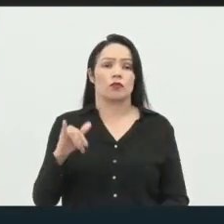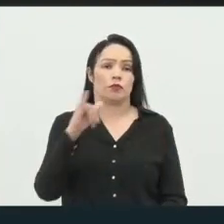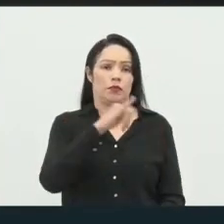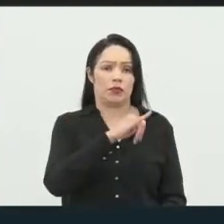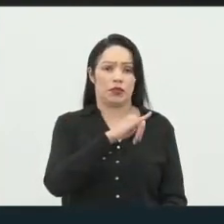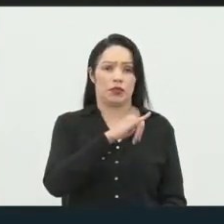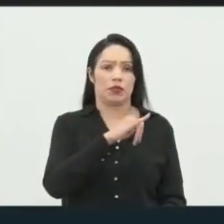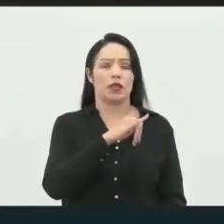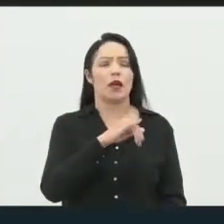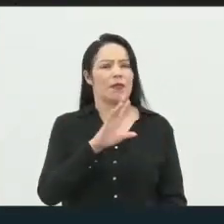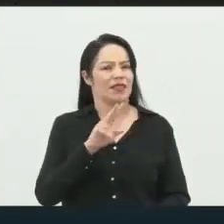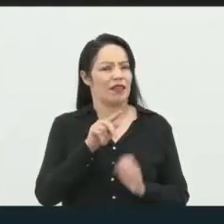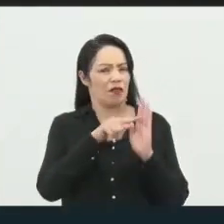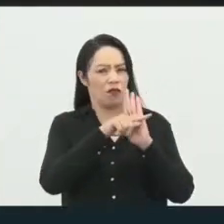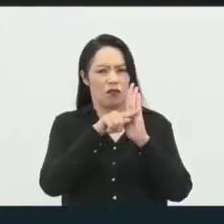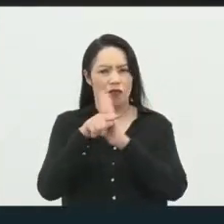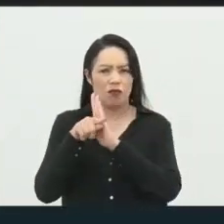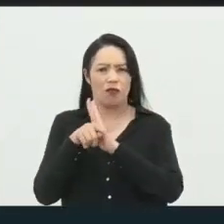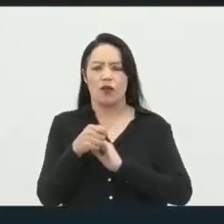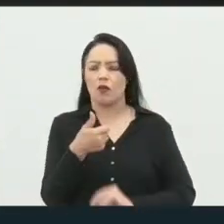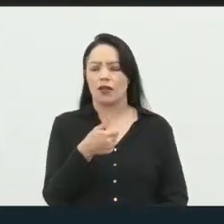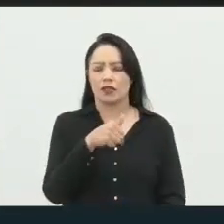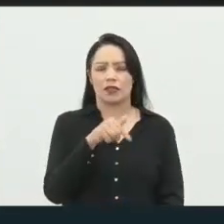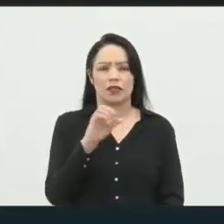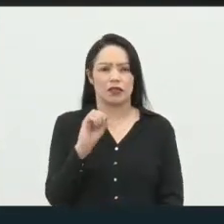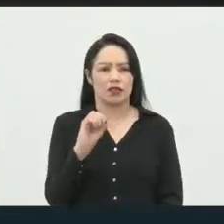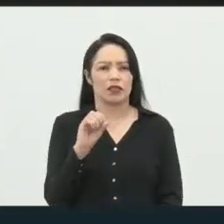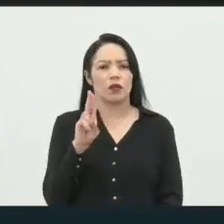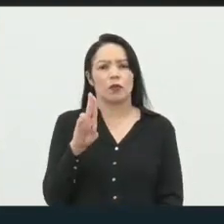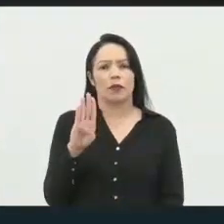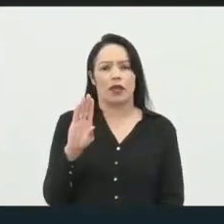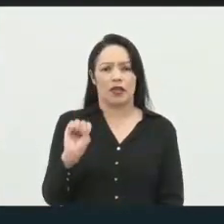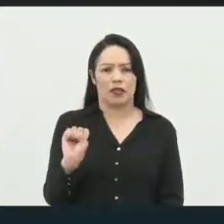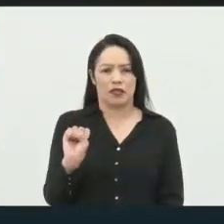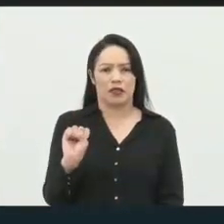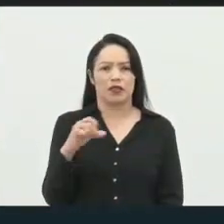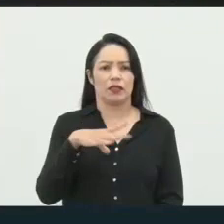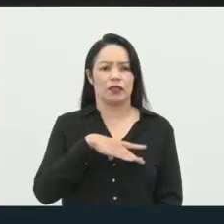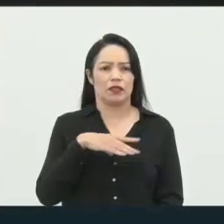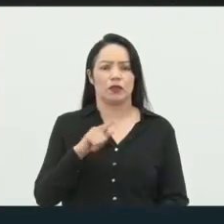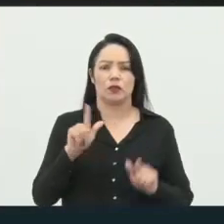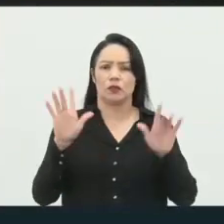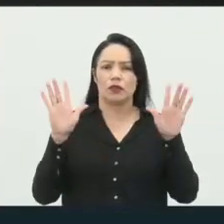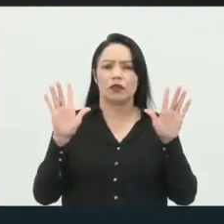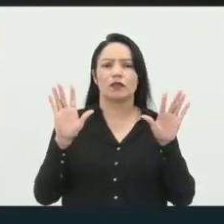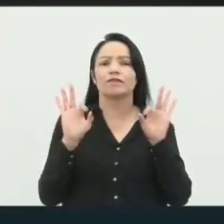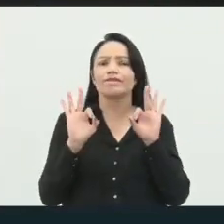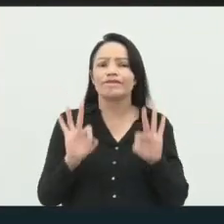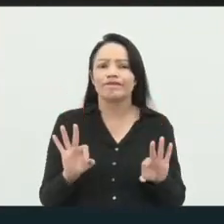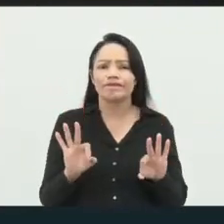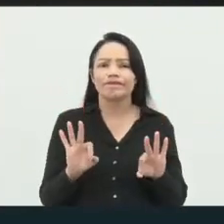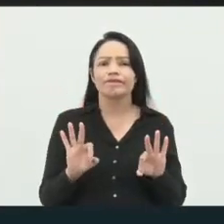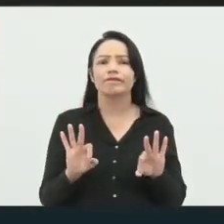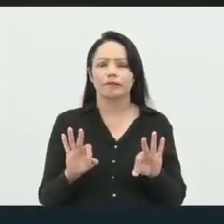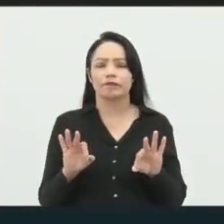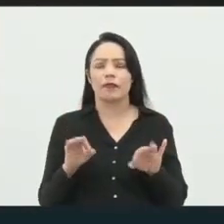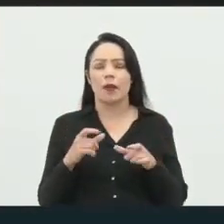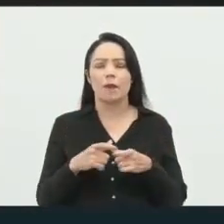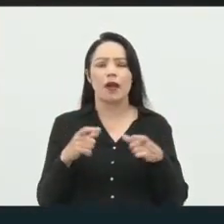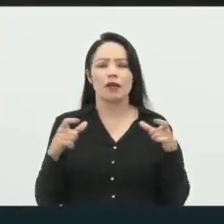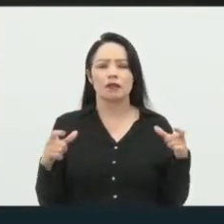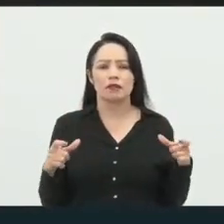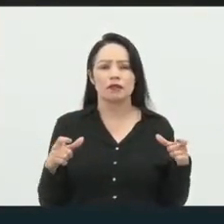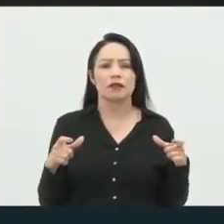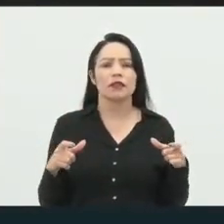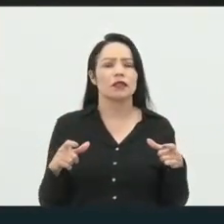uma vistoria nas quase 70 unidade básica de saúde da cidade de Guarulhos com certeza em sua maciça maioria